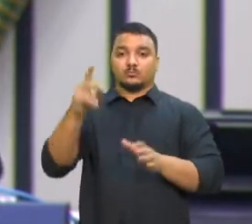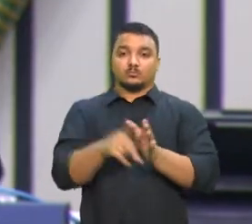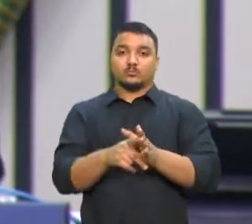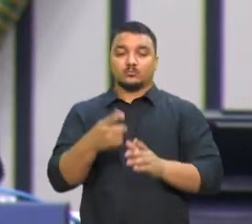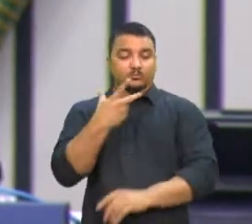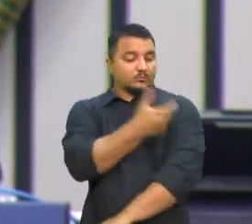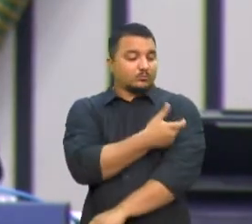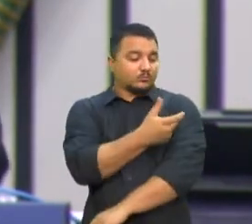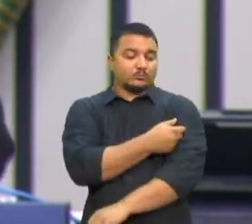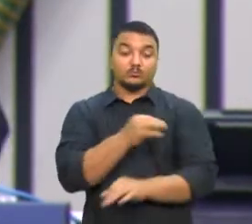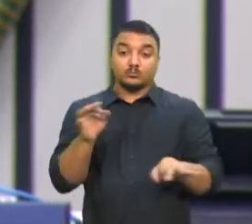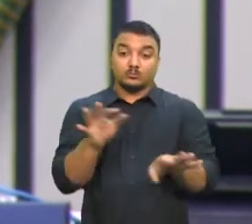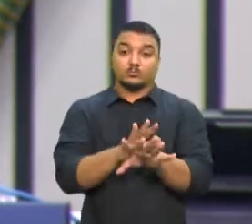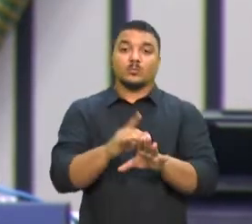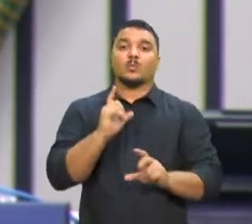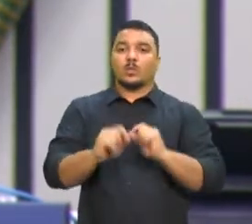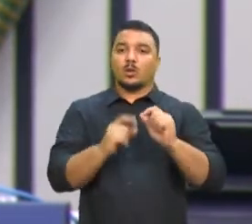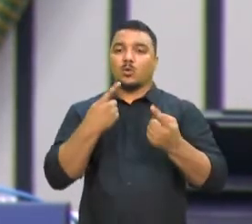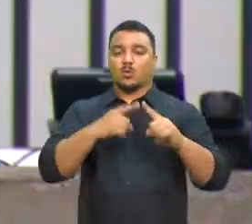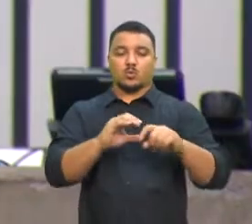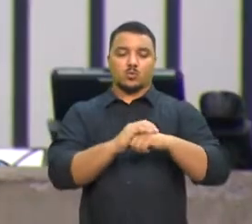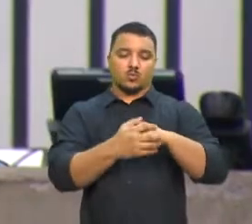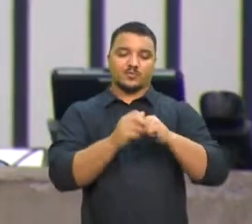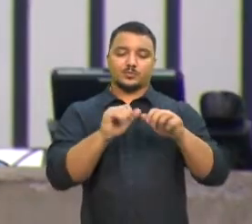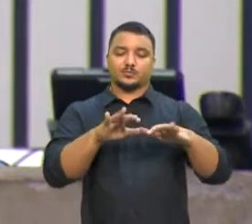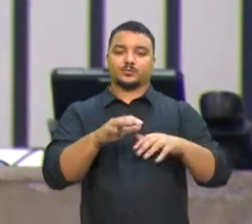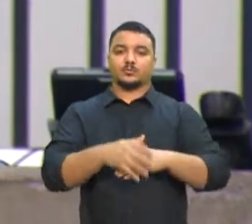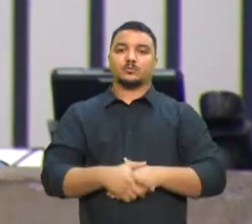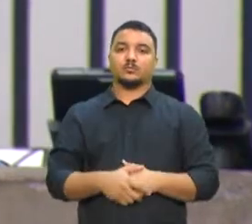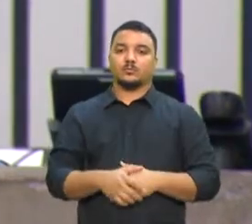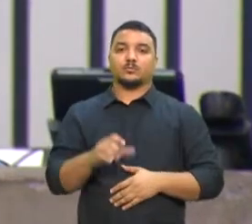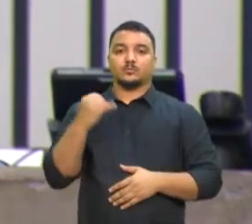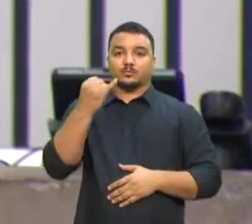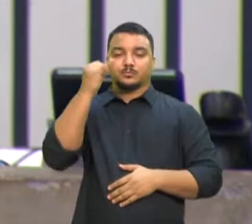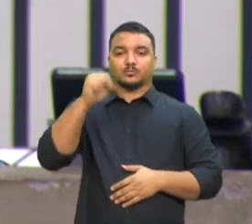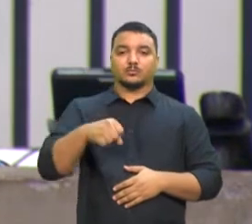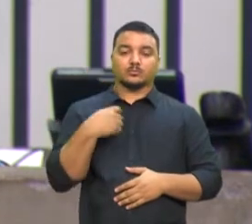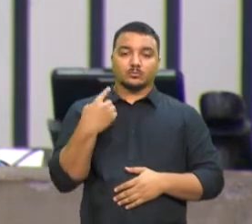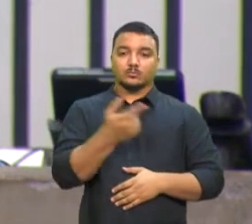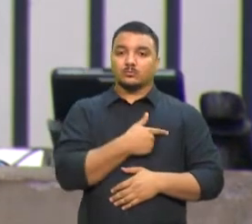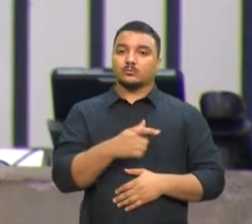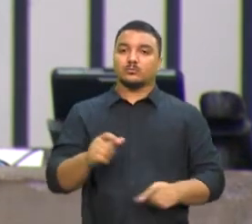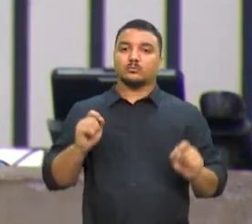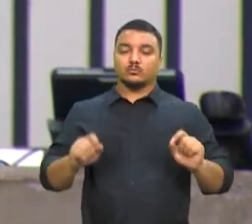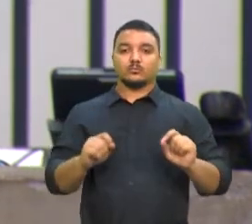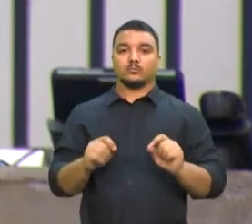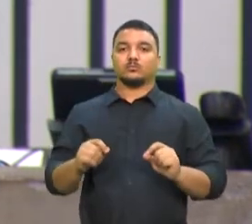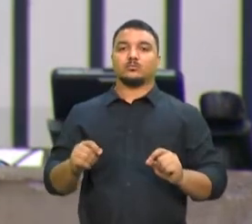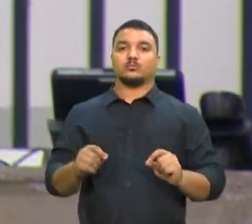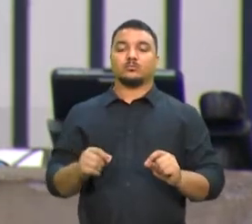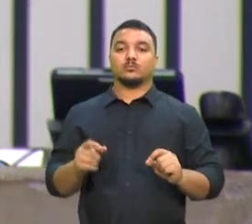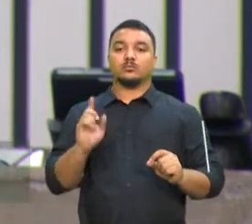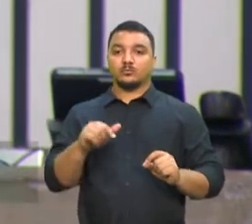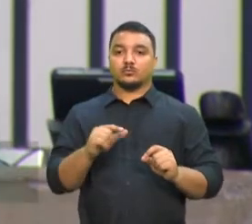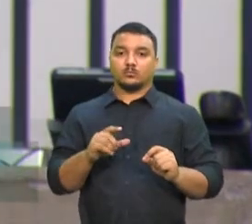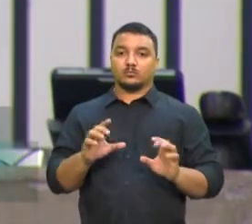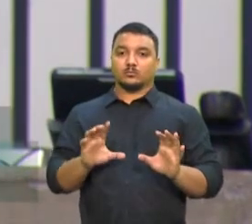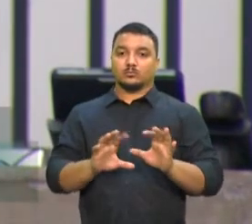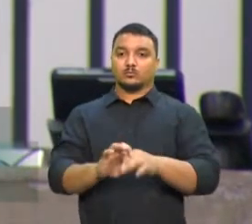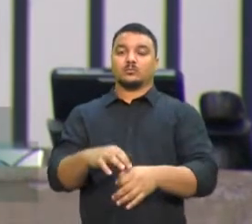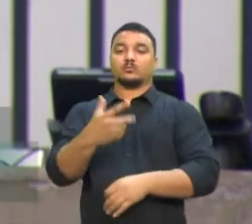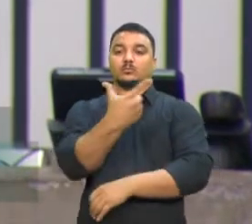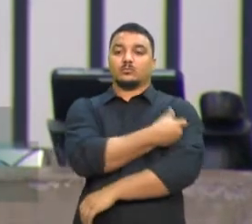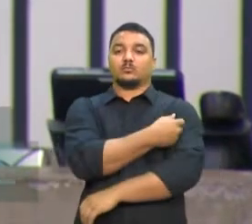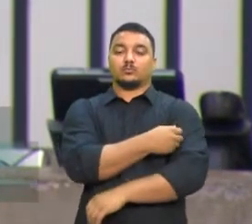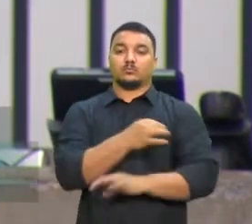imunização completa contra a Covid-19. É importante que nós possamos nos vacinarmos,